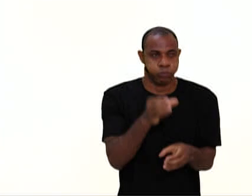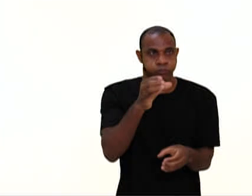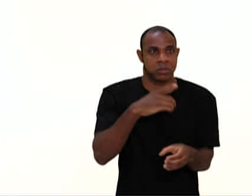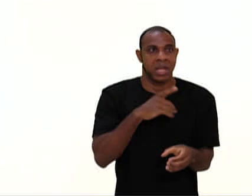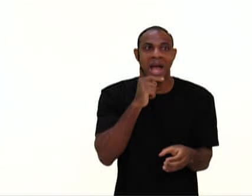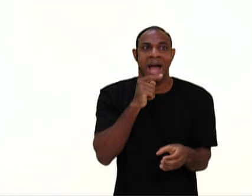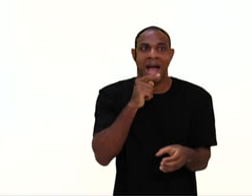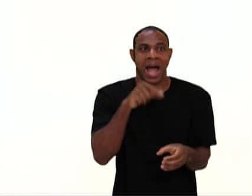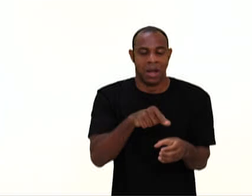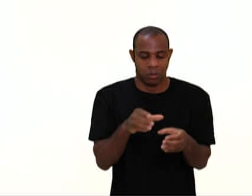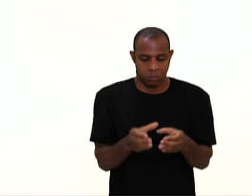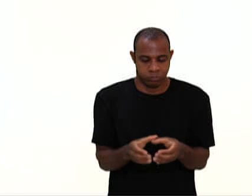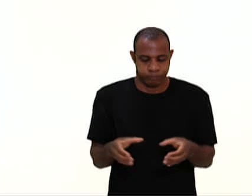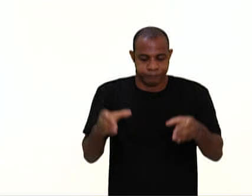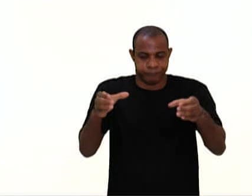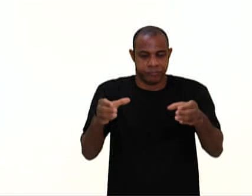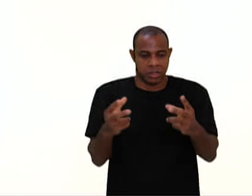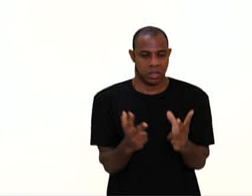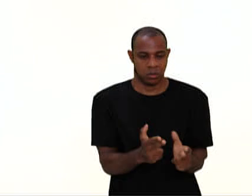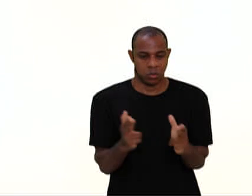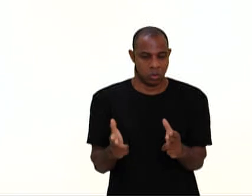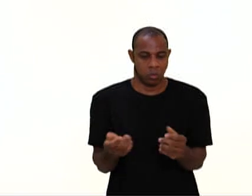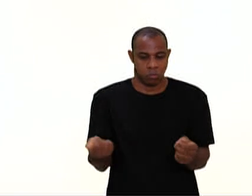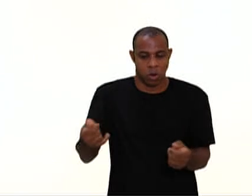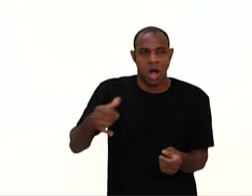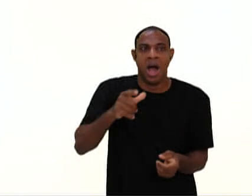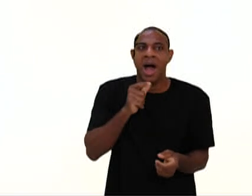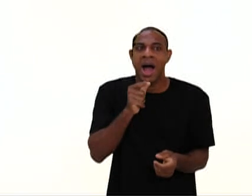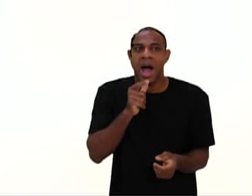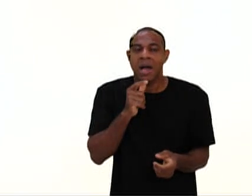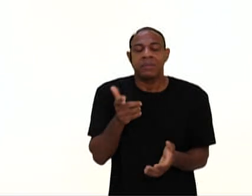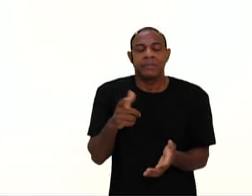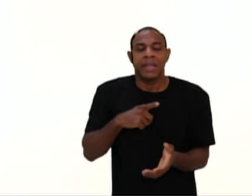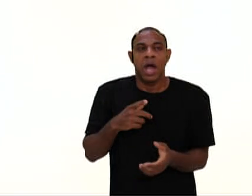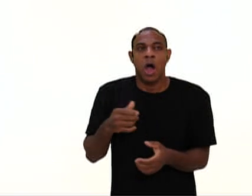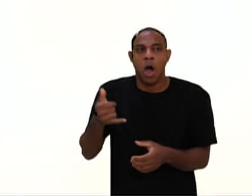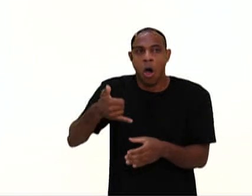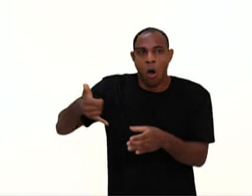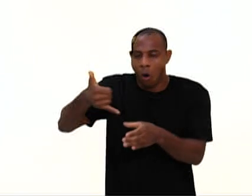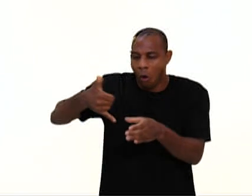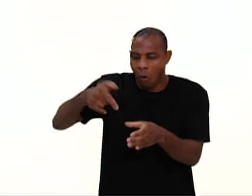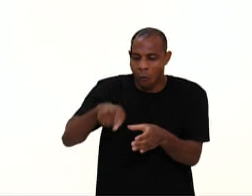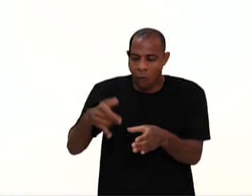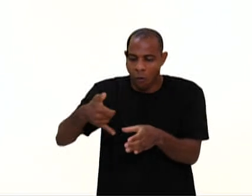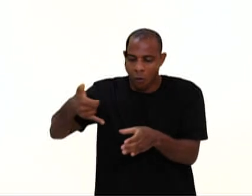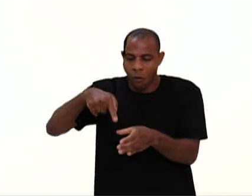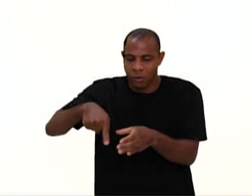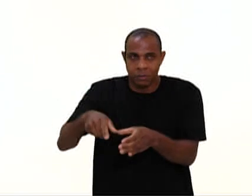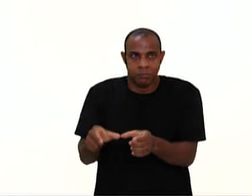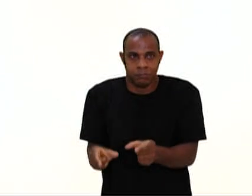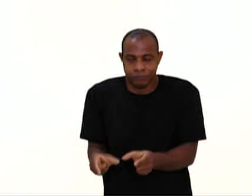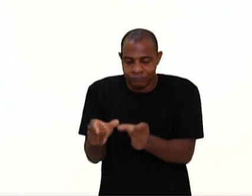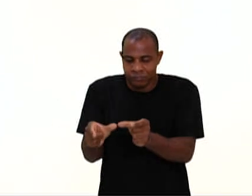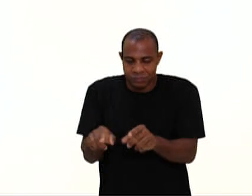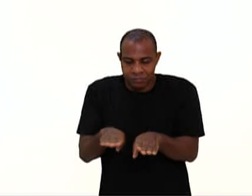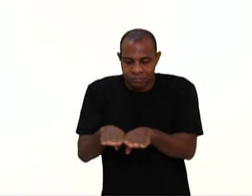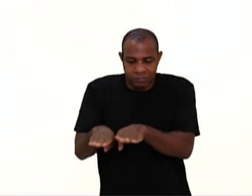dos ramos é igual. Colocando-se óleo em um ramo da direita, observa-se que a altura dos dois ramos